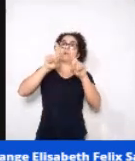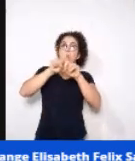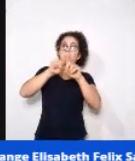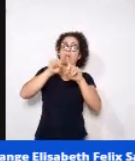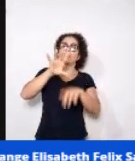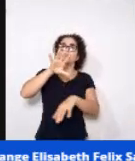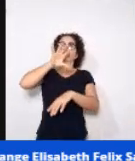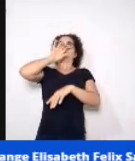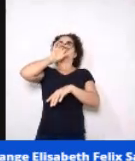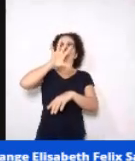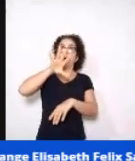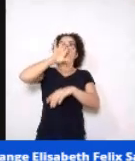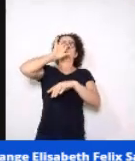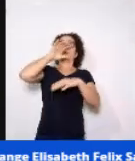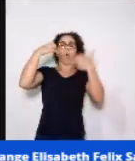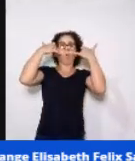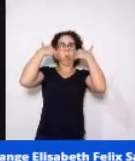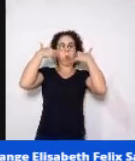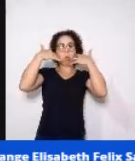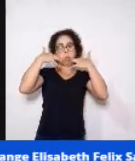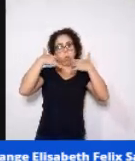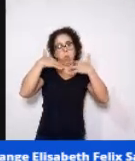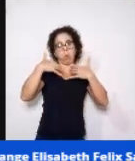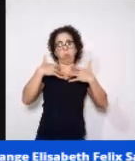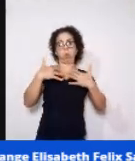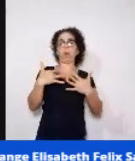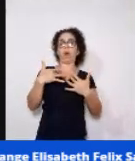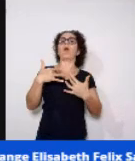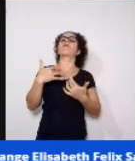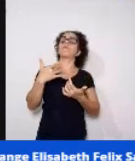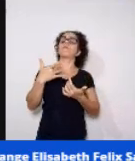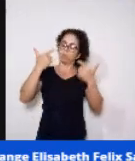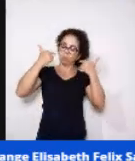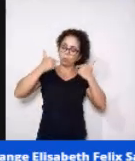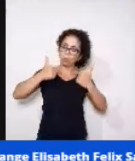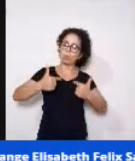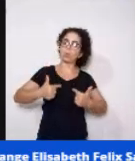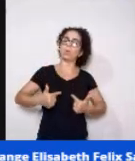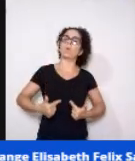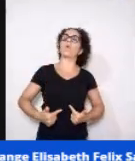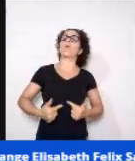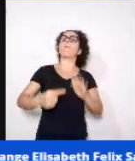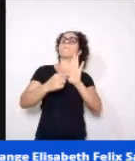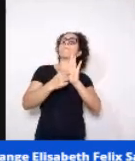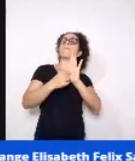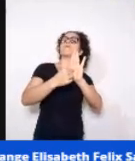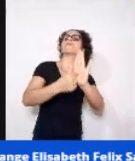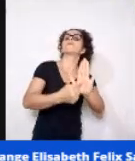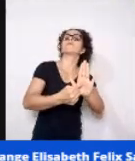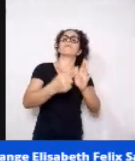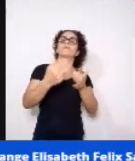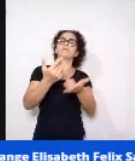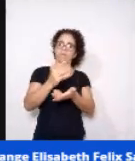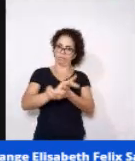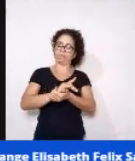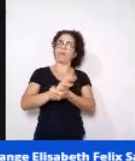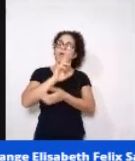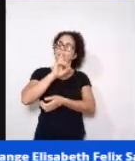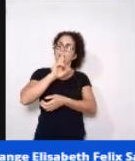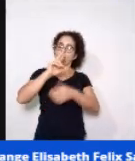respiratória, sudorese, vai começar a suar. Olá, meu corpo está dando sinais, está dando respostas a